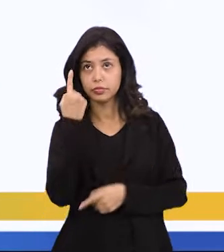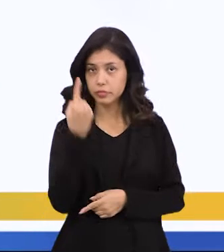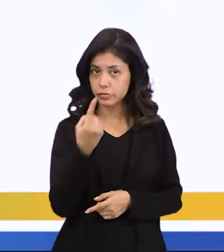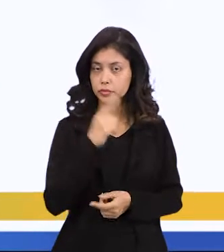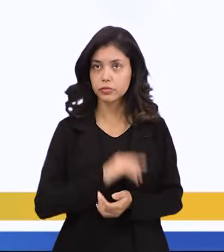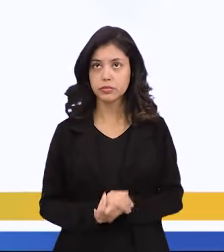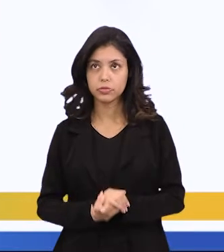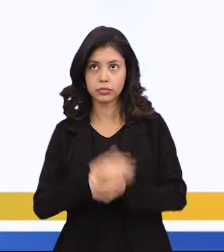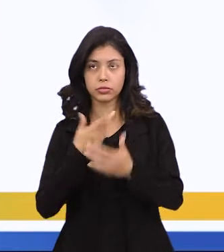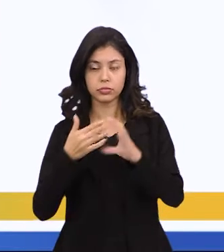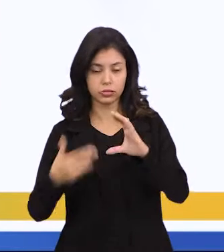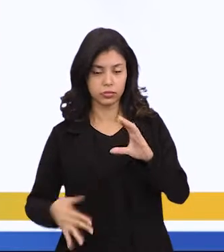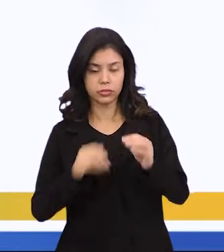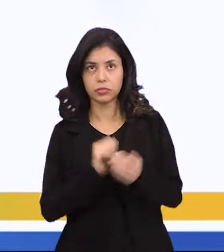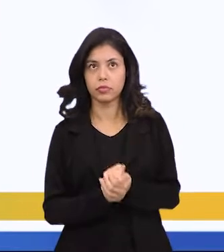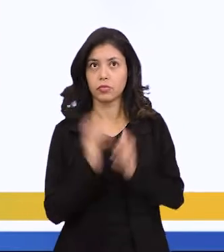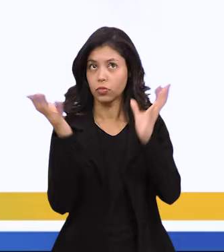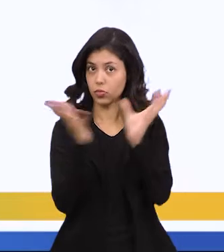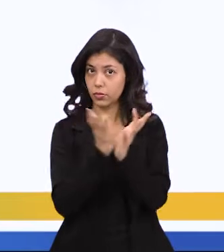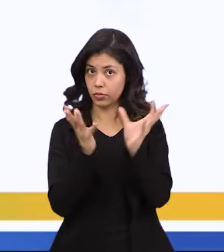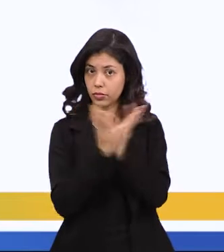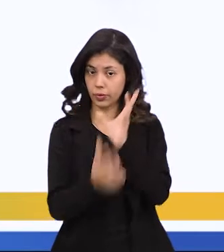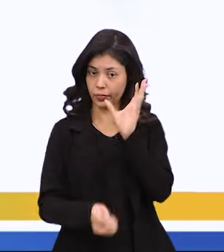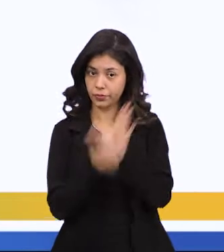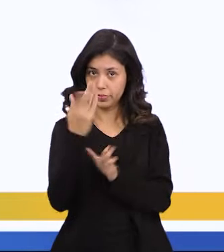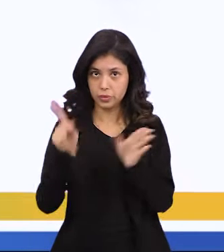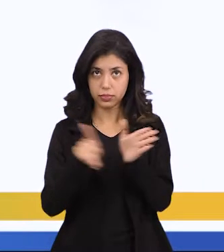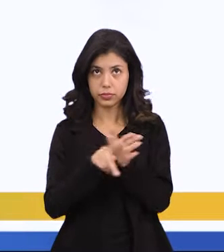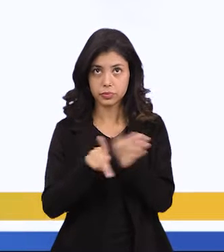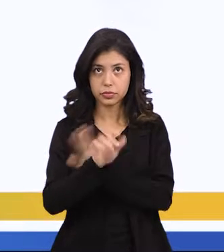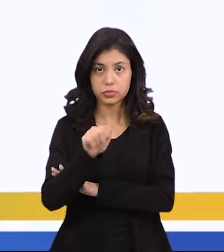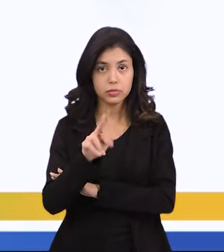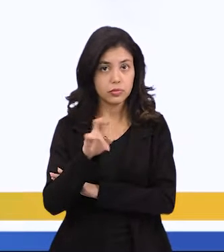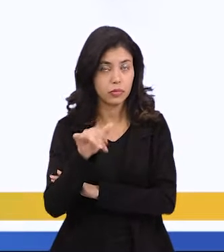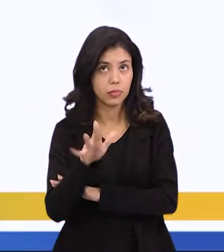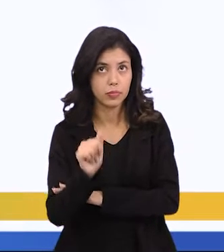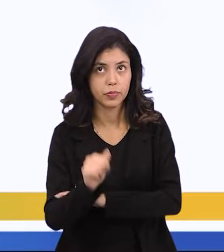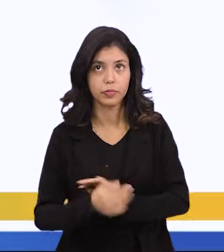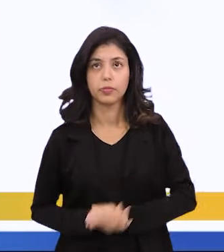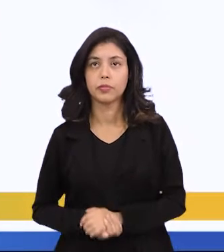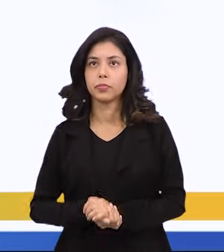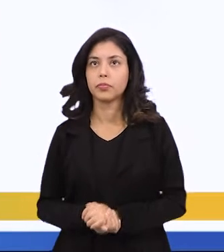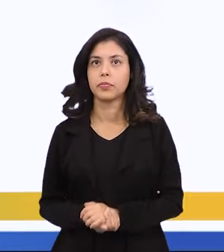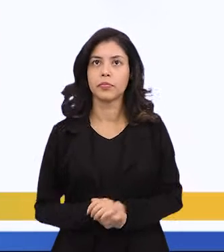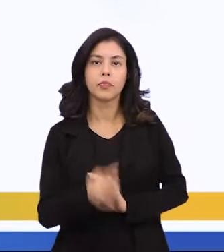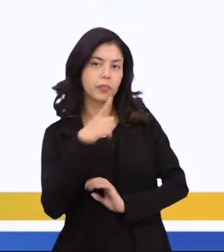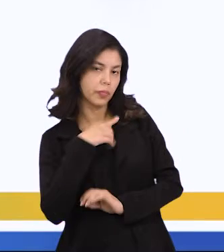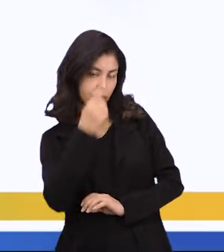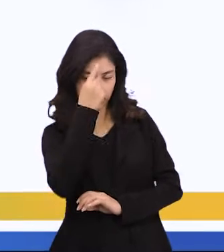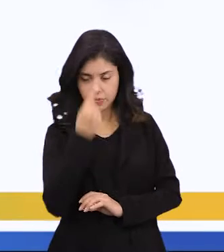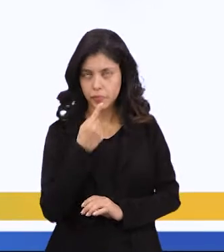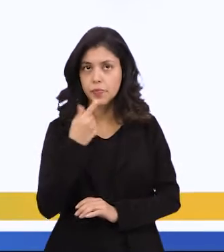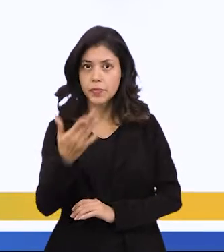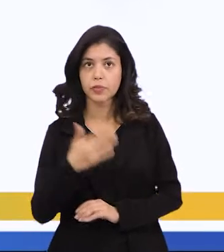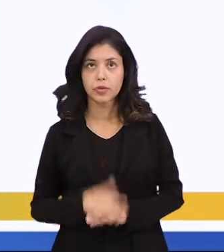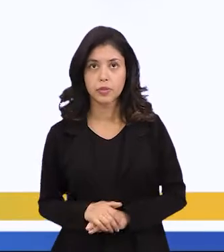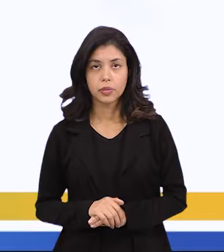a partir de uma população originária ou ancestral. Temos aí na